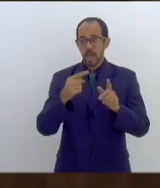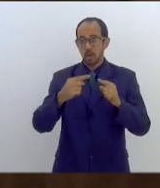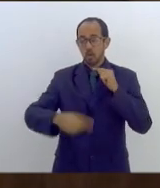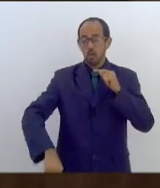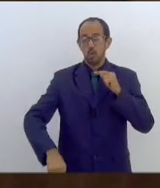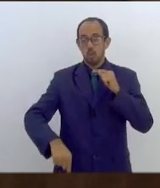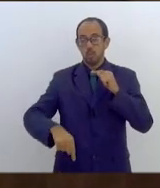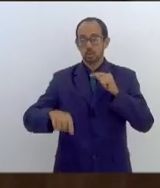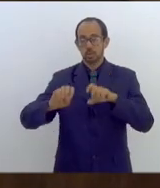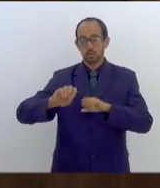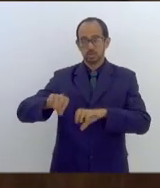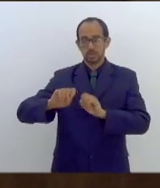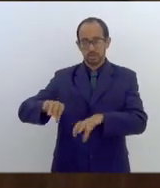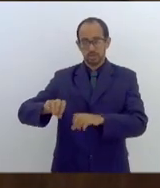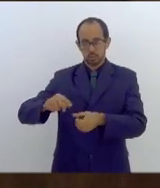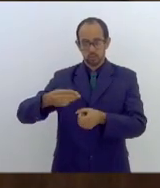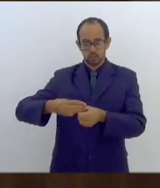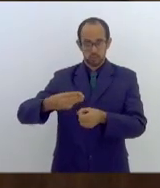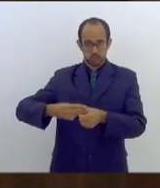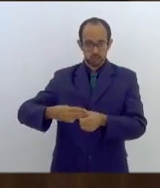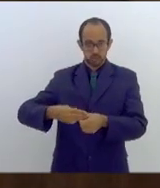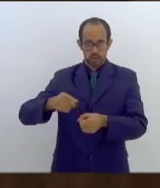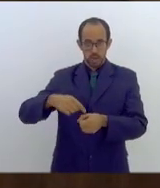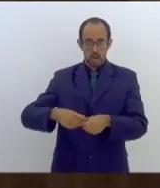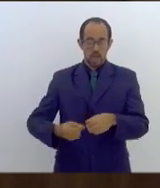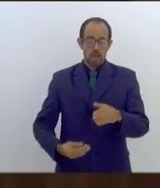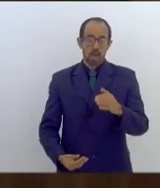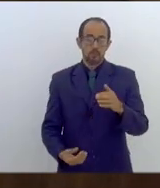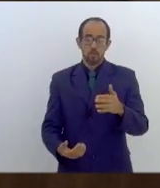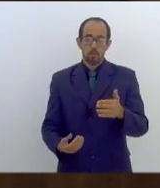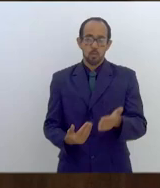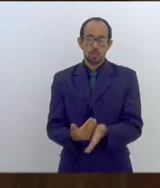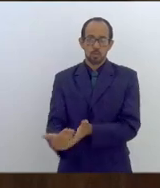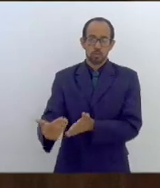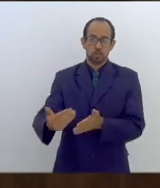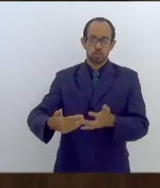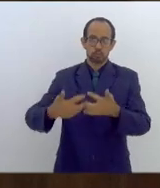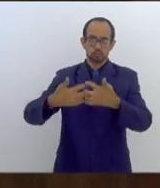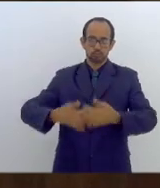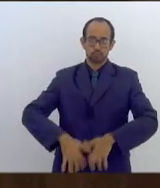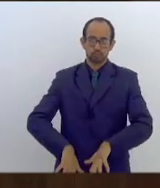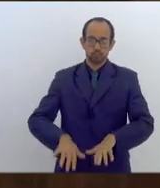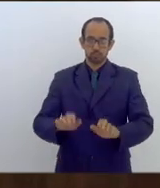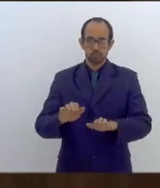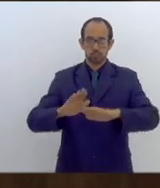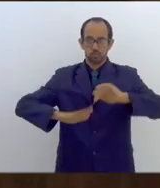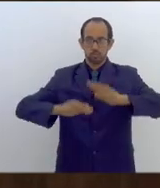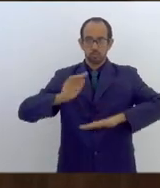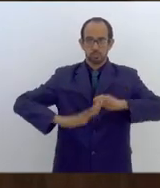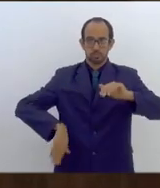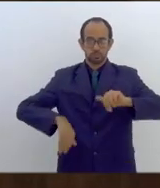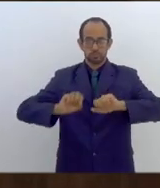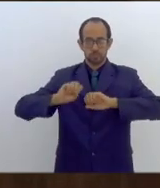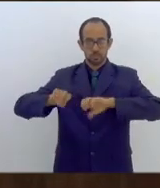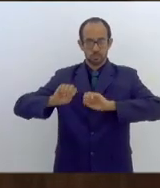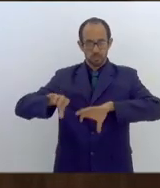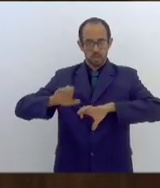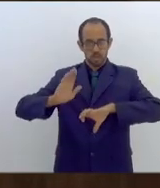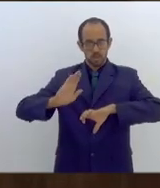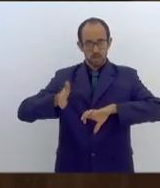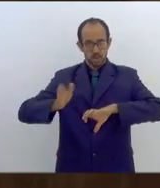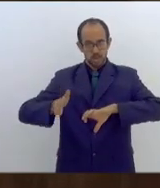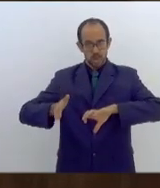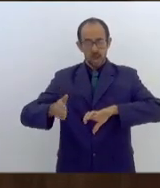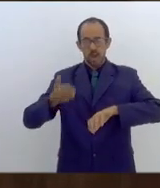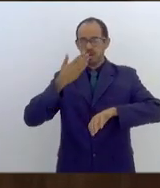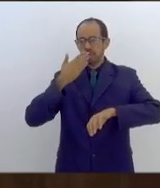magistério naquele município. Ela entrou em vigor, a assessoria jurídica do CEP, do Sindicato Estadual dos Profissionais da Educação, já recorreu ao órgão especial